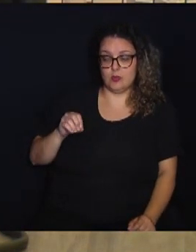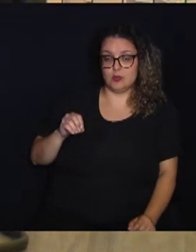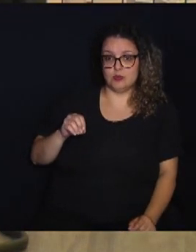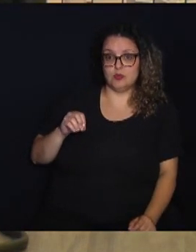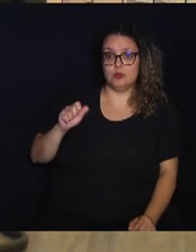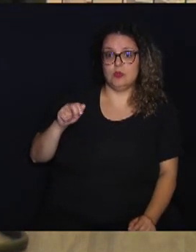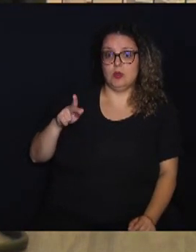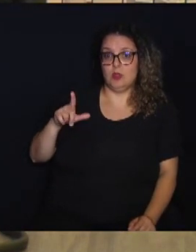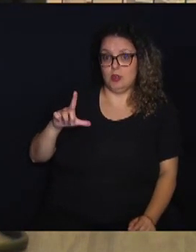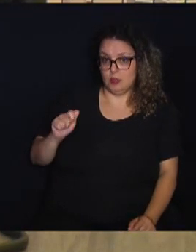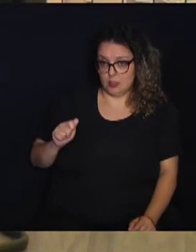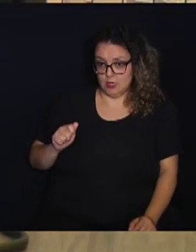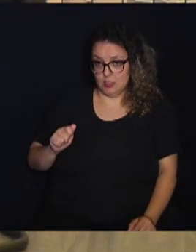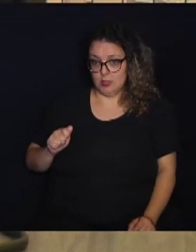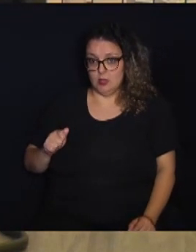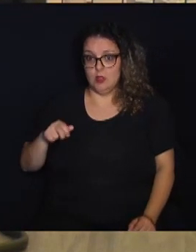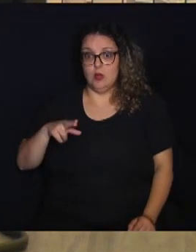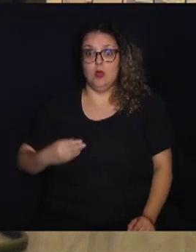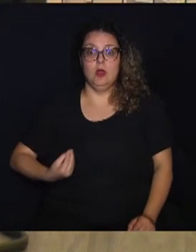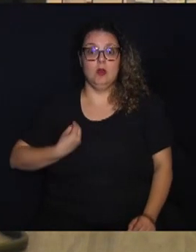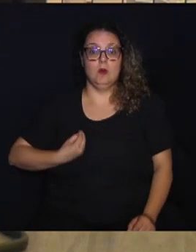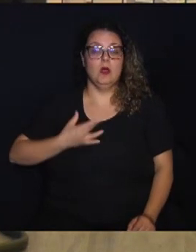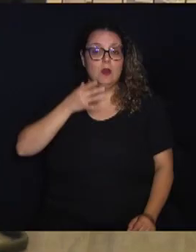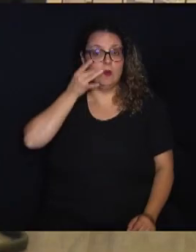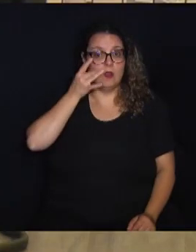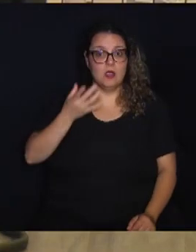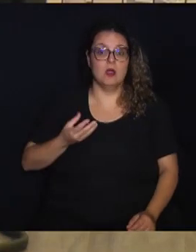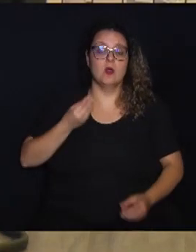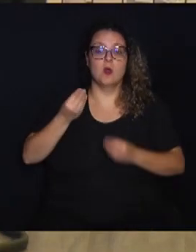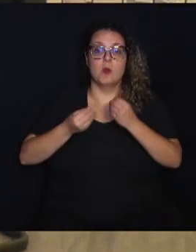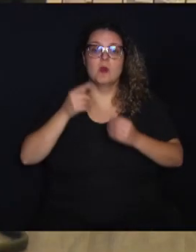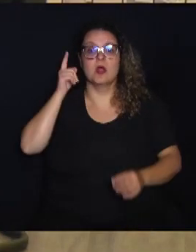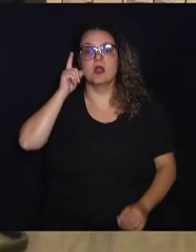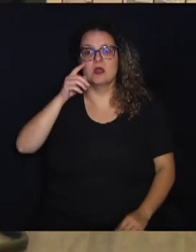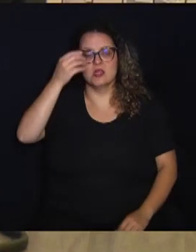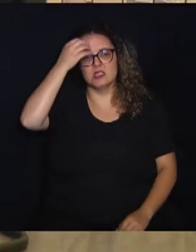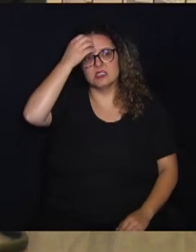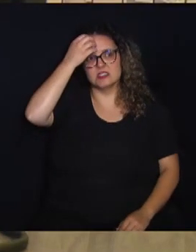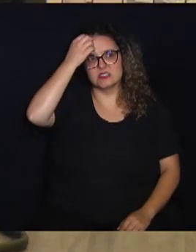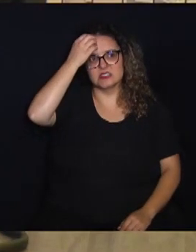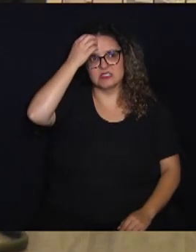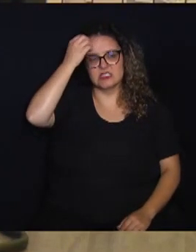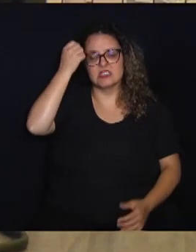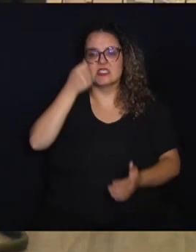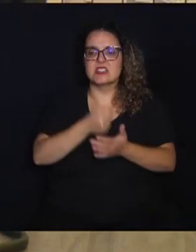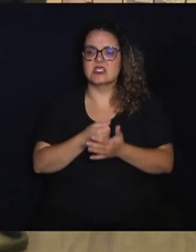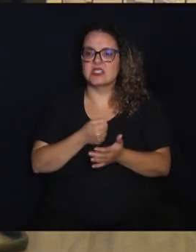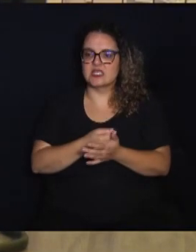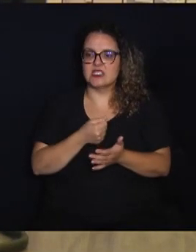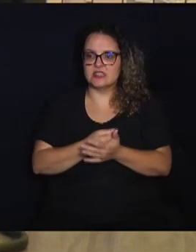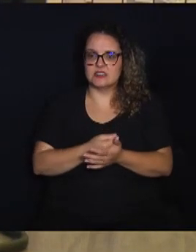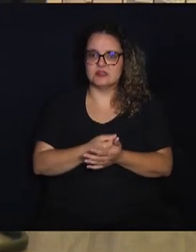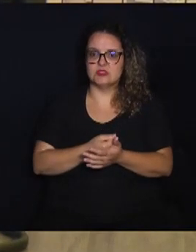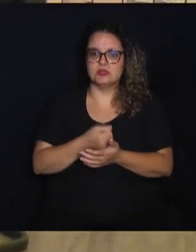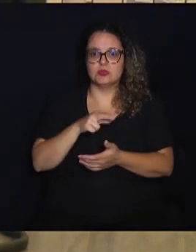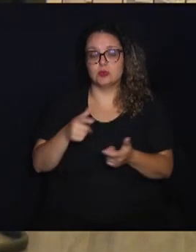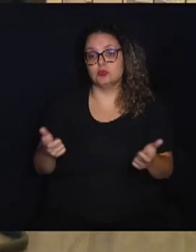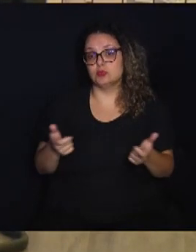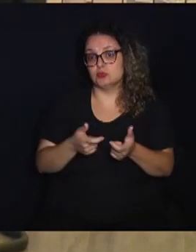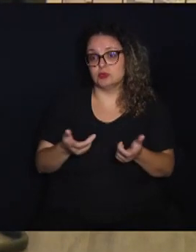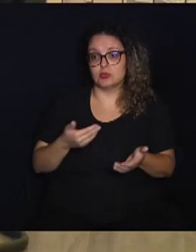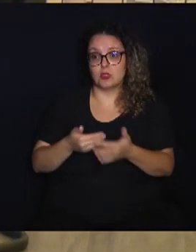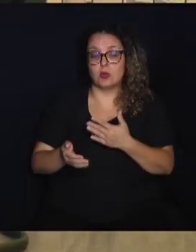mesmo naquele que seja ao vivo e tudo mais, como que a gente consegue garantir ou minimizar qualquer tipo